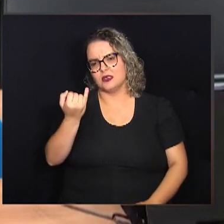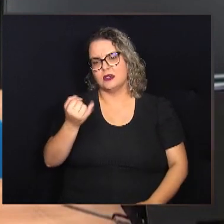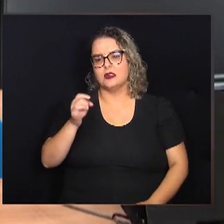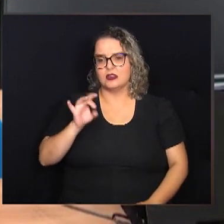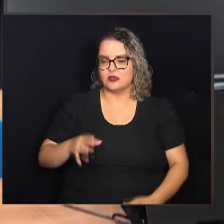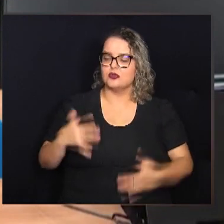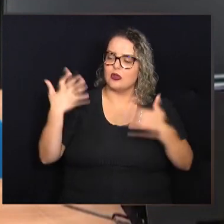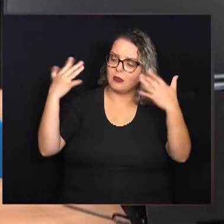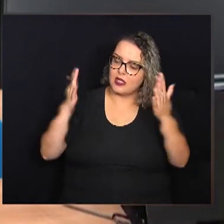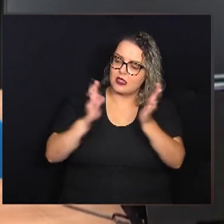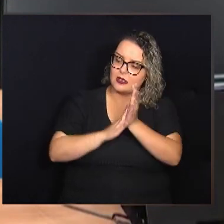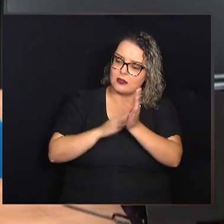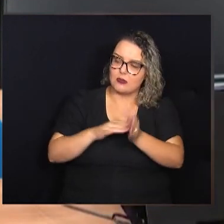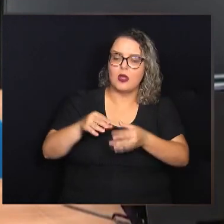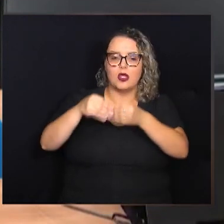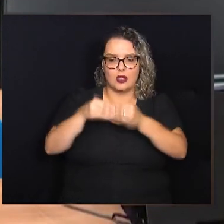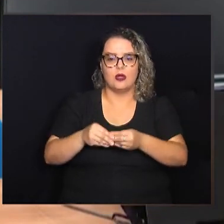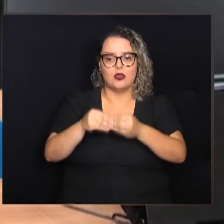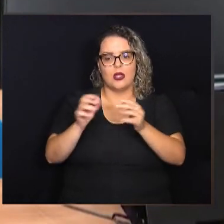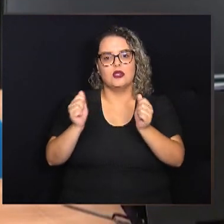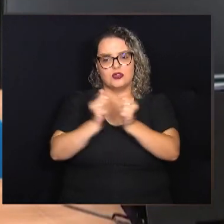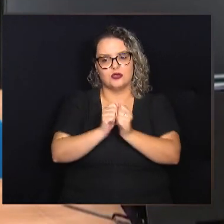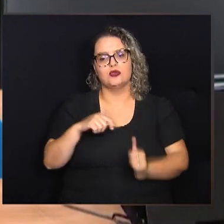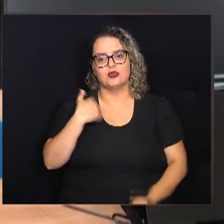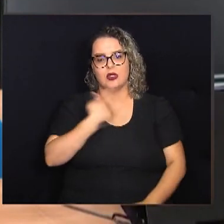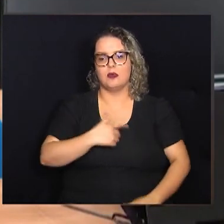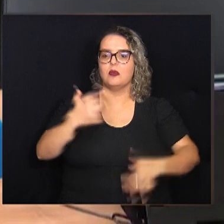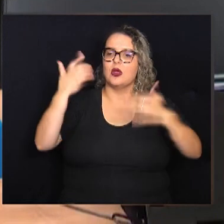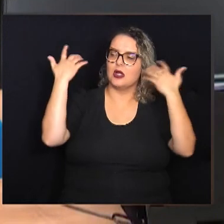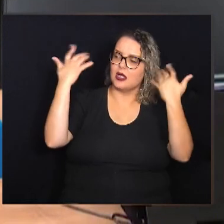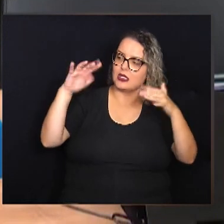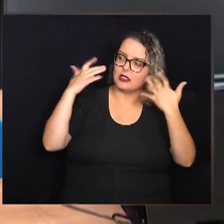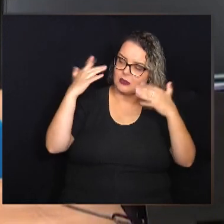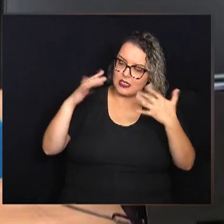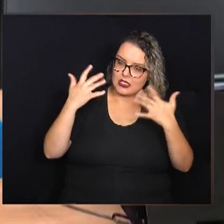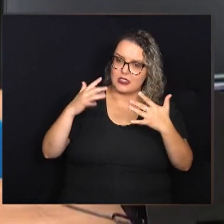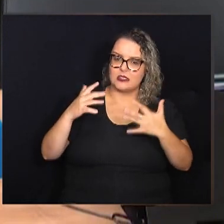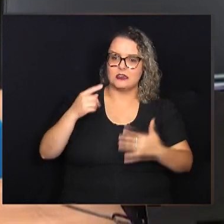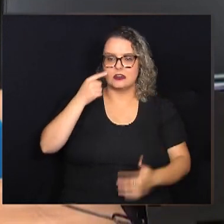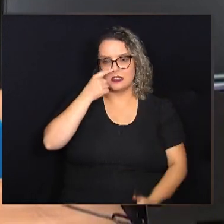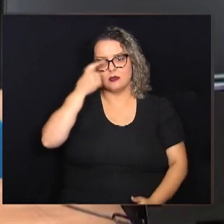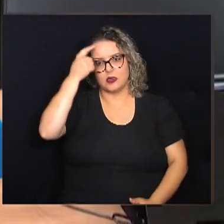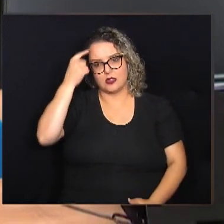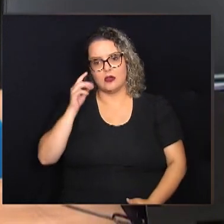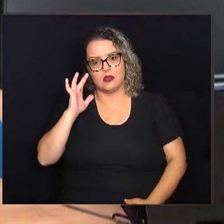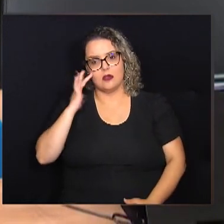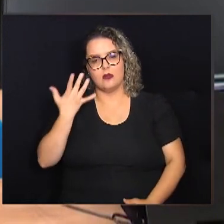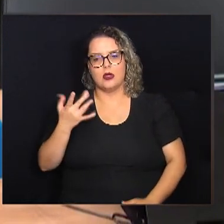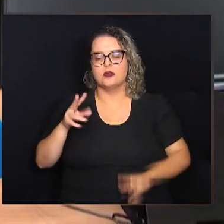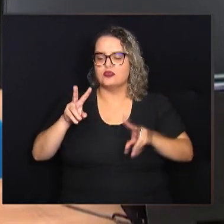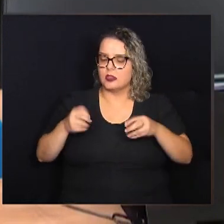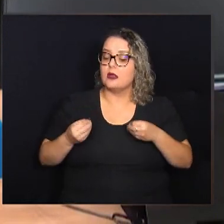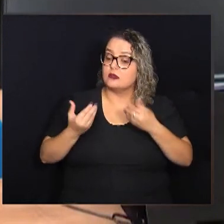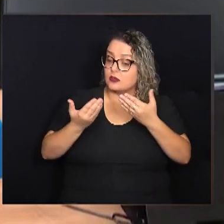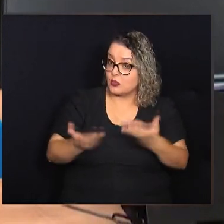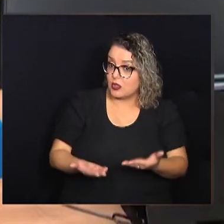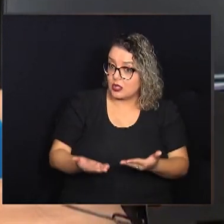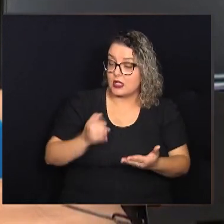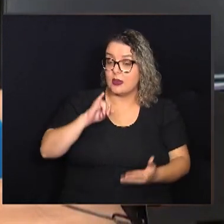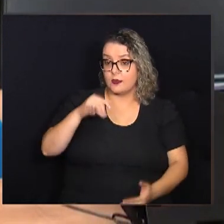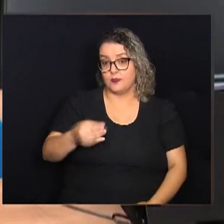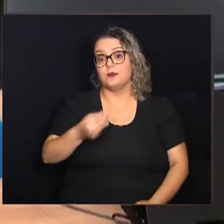uma população que é mal compreendida. O fenômeno da população em situação de rua é mundial. Campinas, são